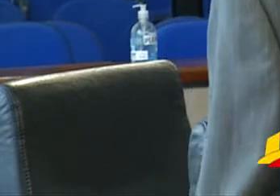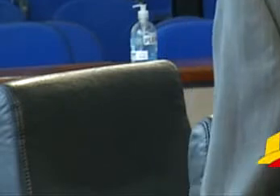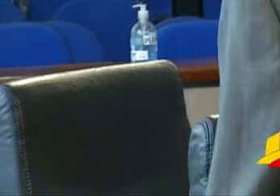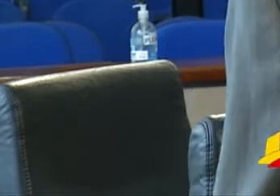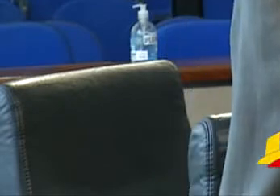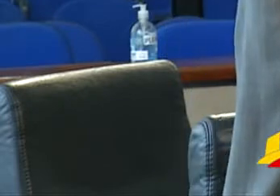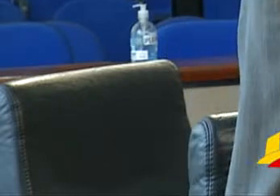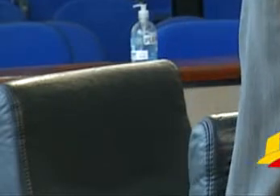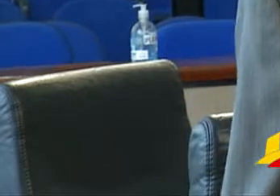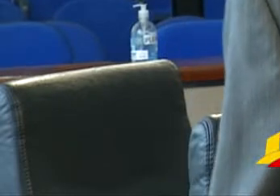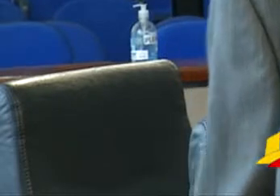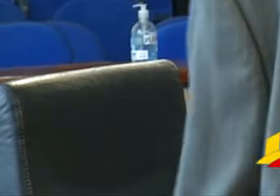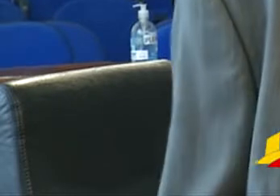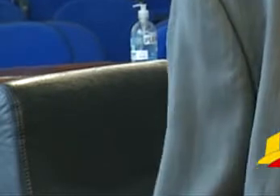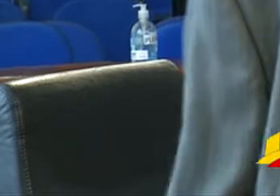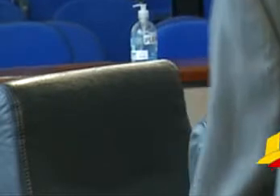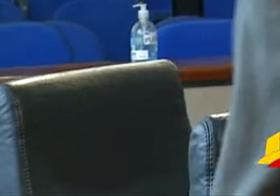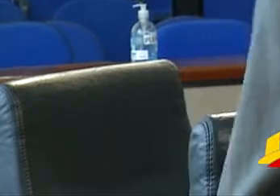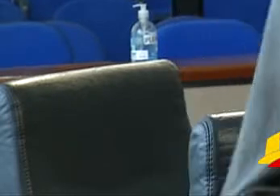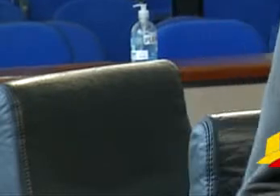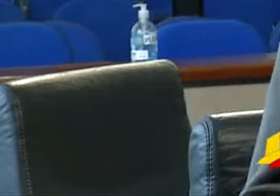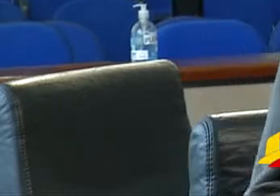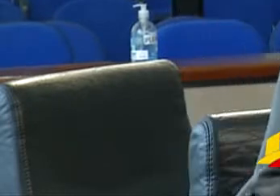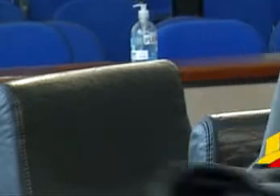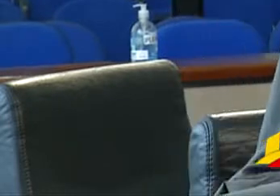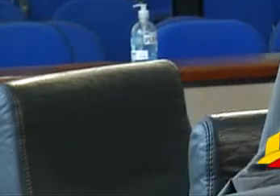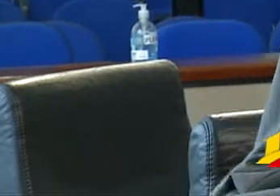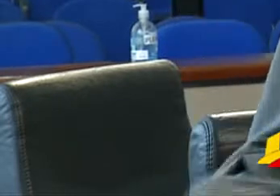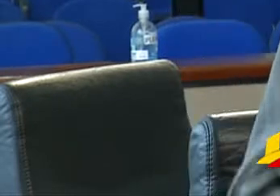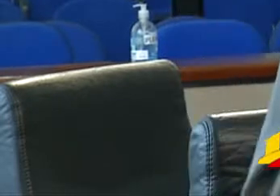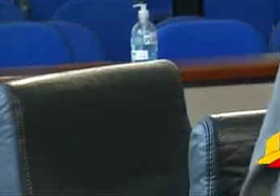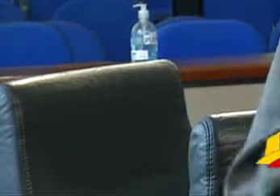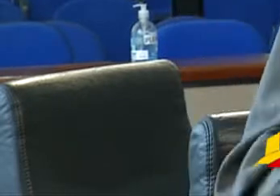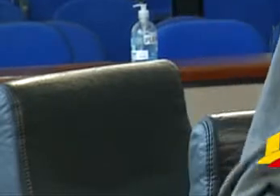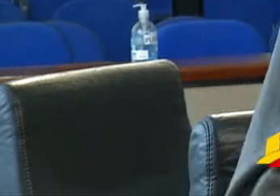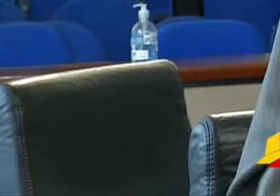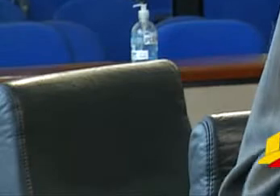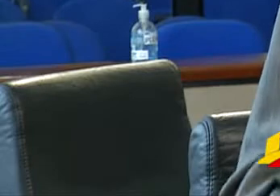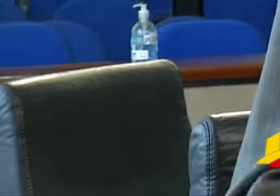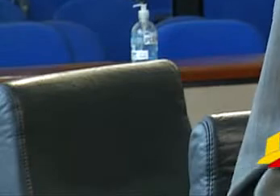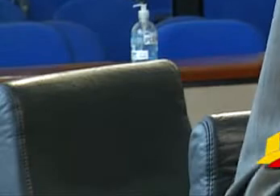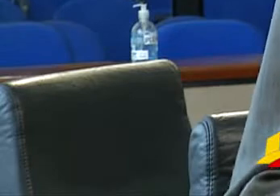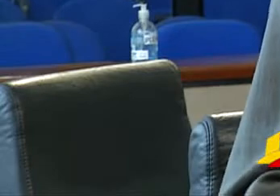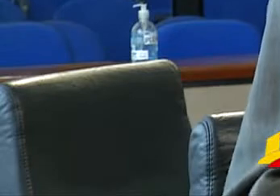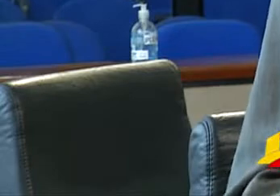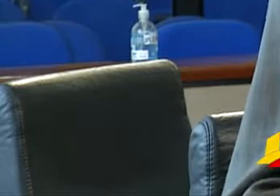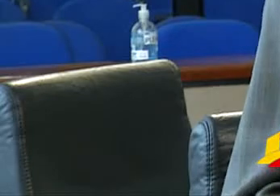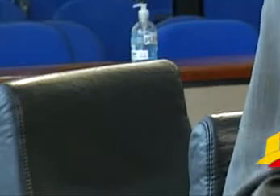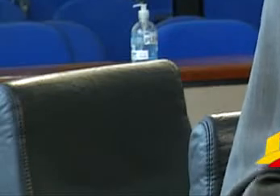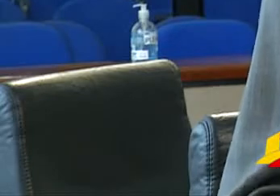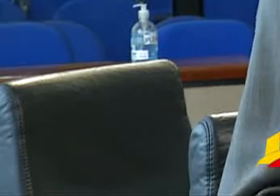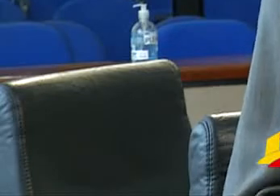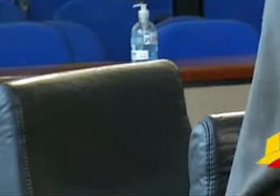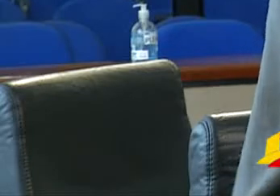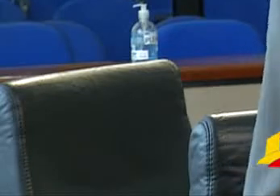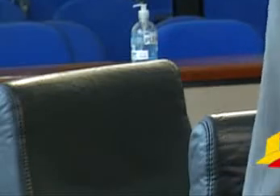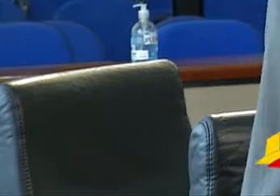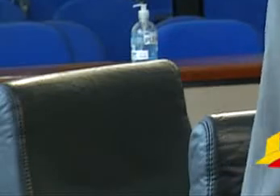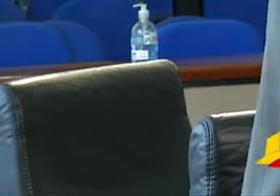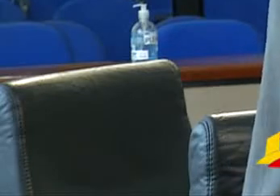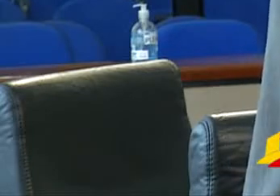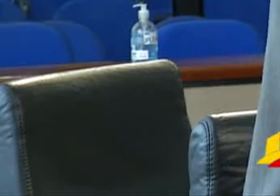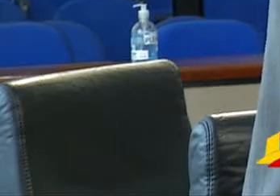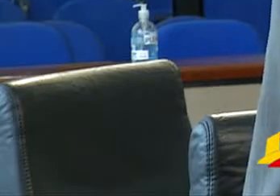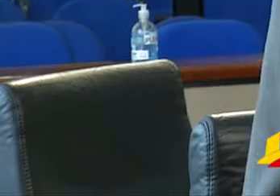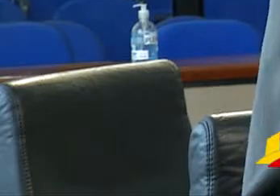esse tipo de posicionamento cada confusão complicação que vai dar para o próprio vai ser interferir de alguma maneira no